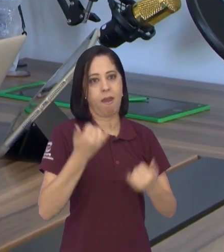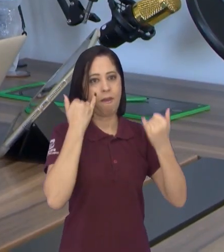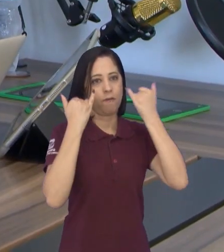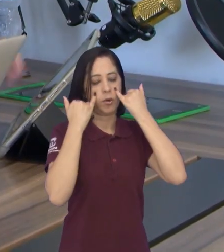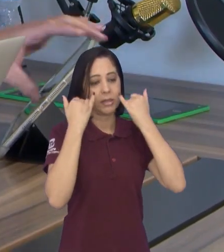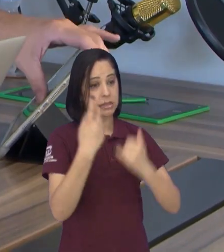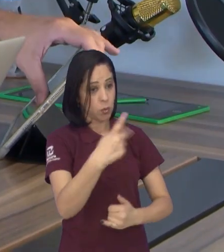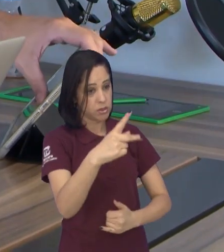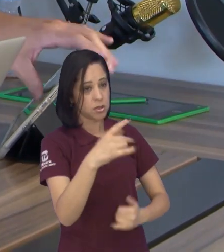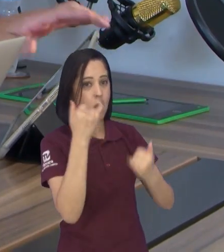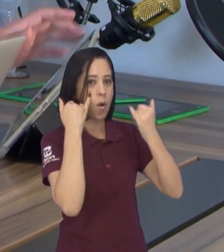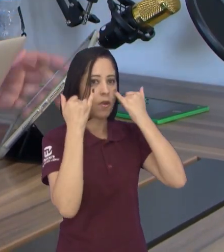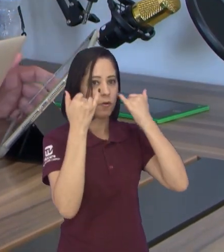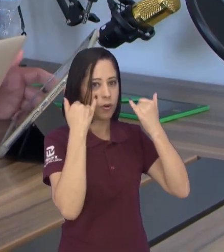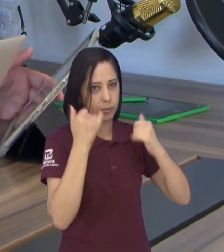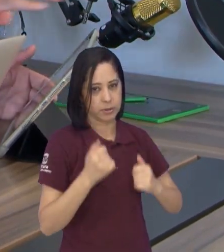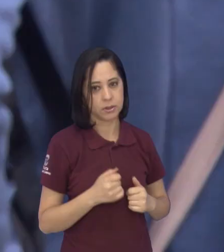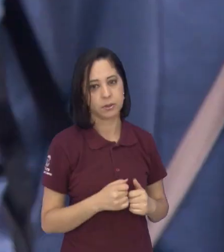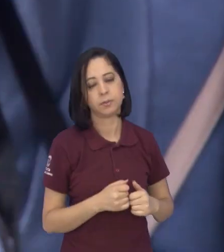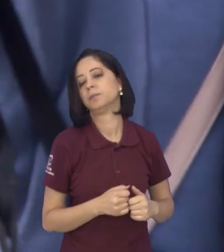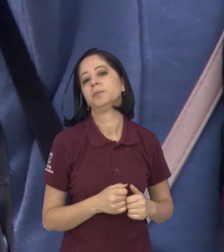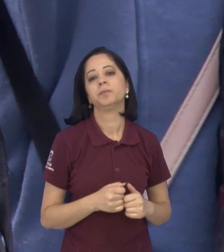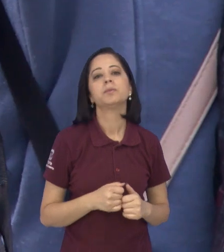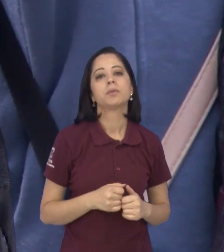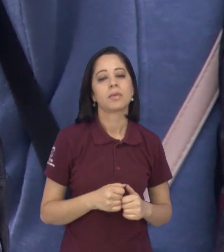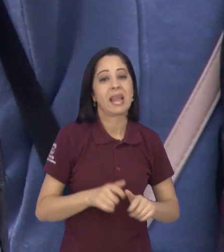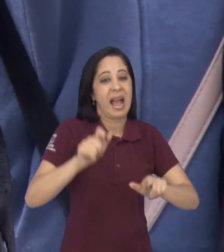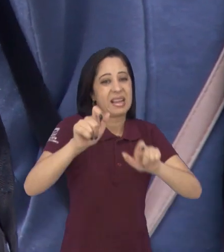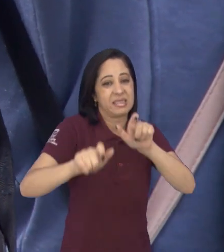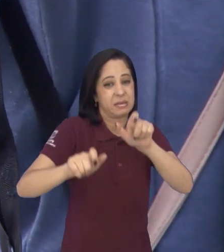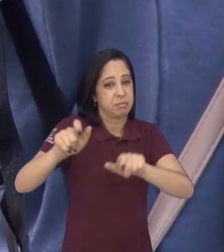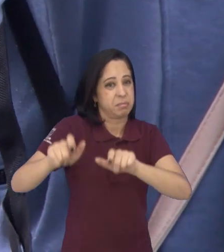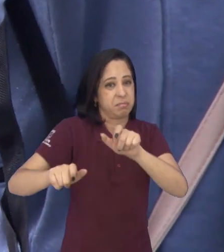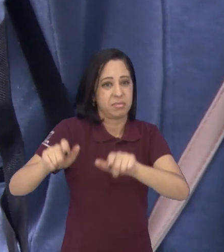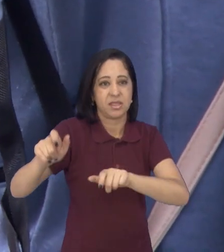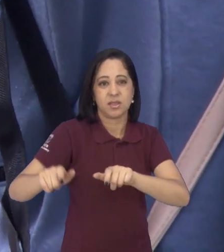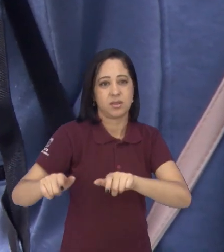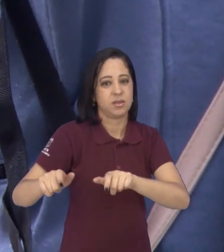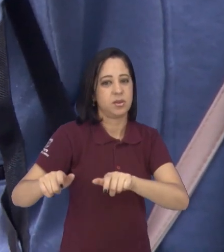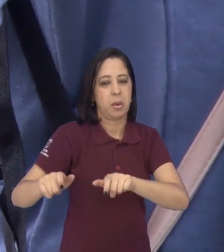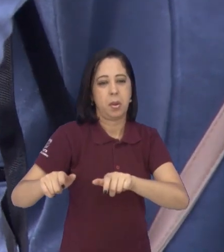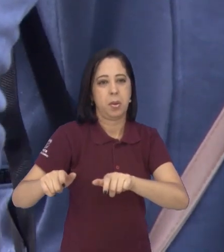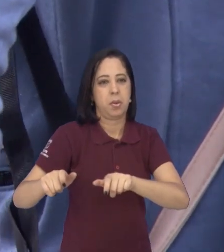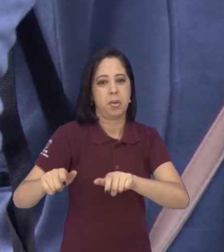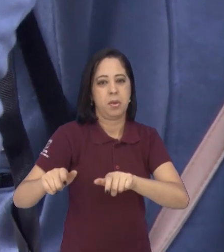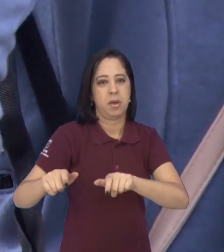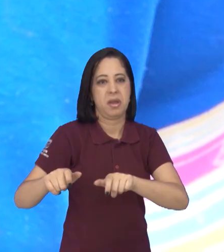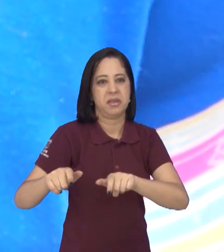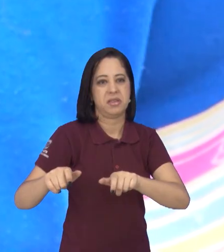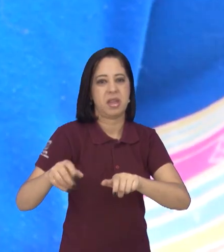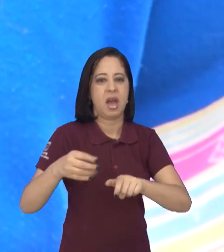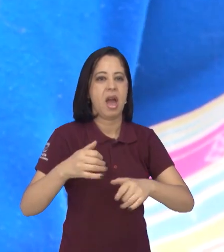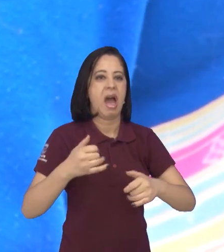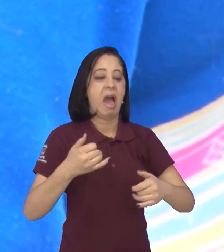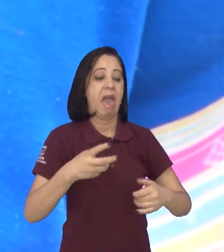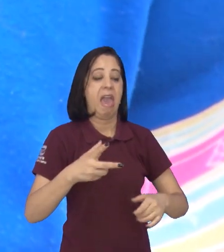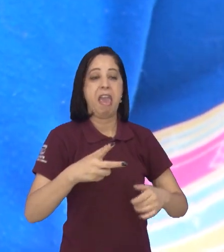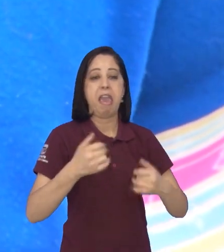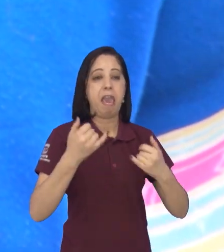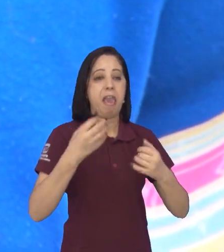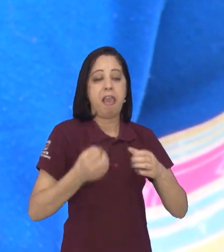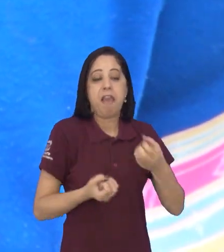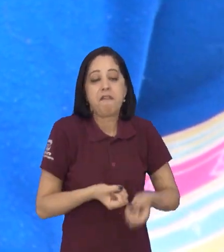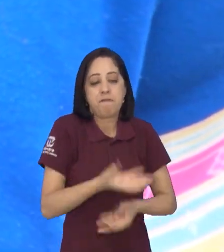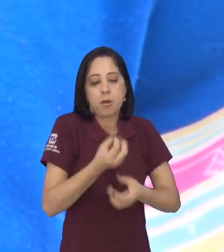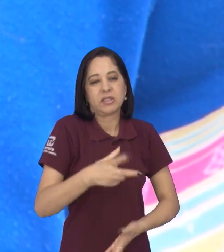gente encontra hoje é o aculturamento. As pessoas não dão valor aos dados pessoais até a hora que